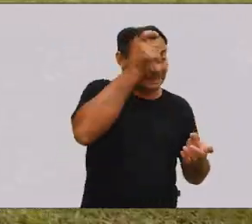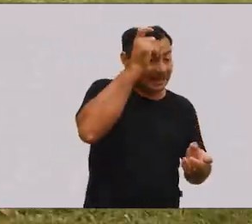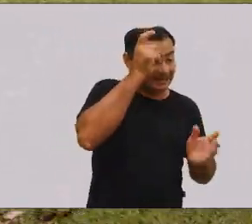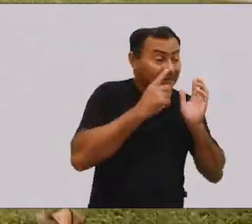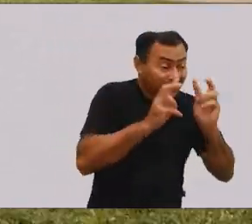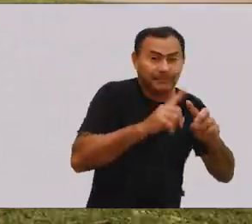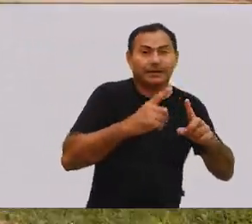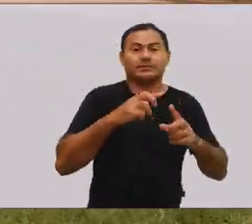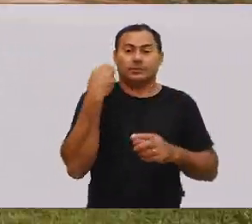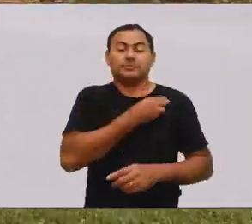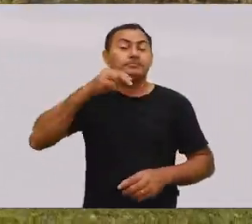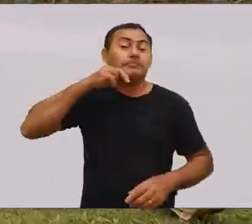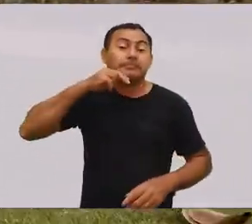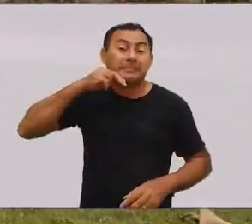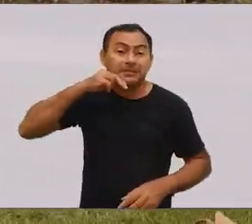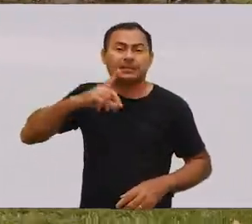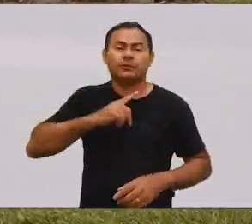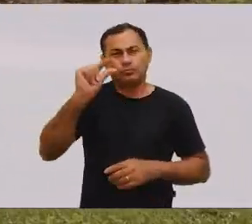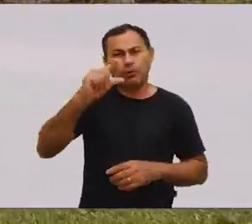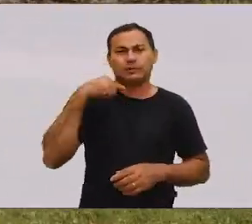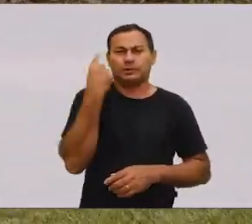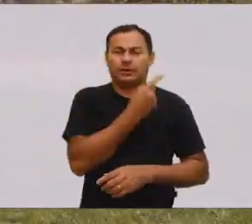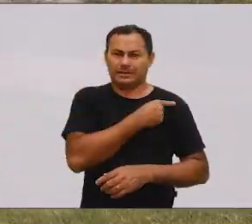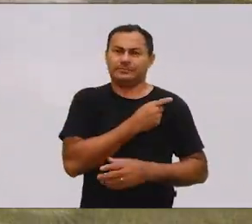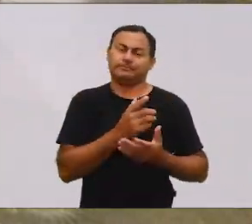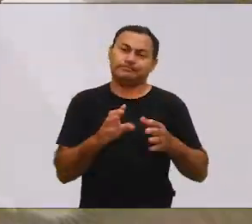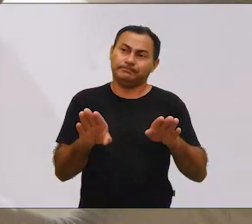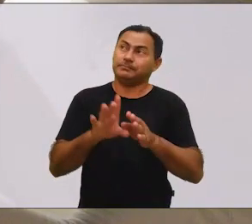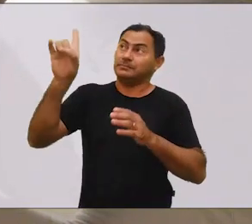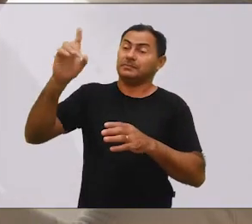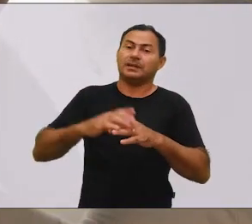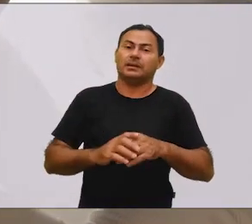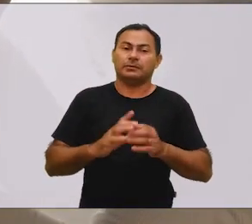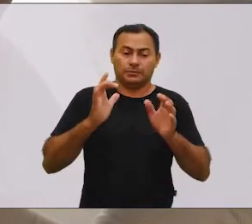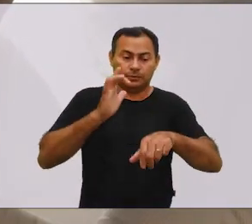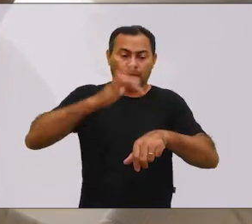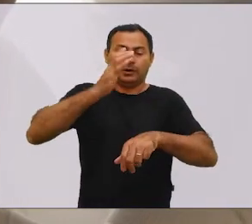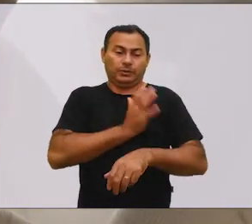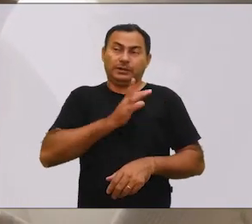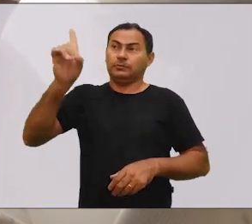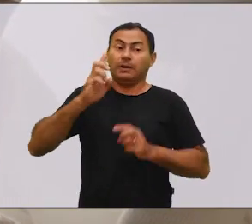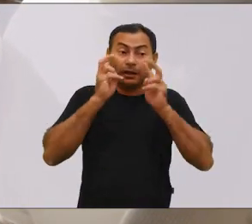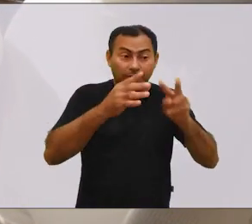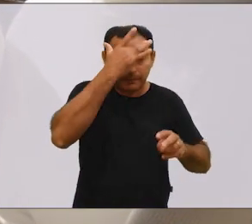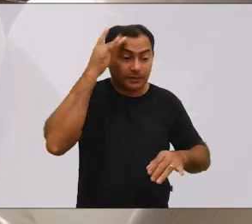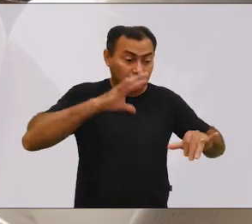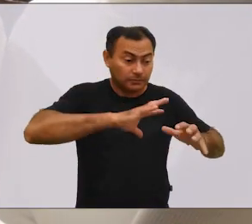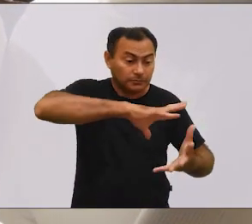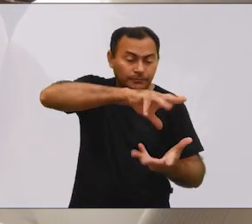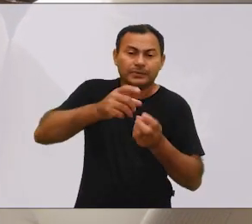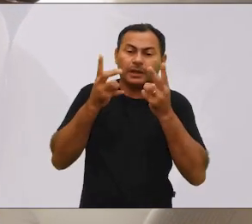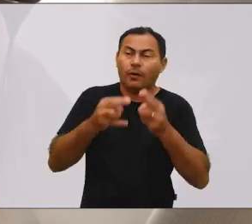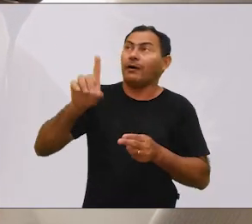é emocionante ver que nossos netos têm um pouquinho de nós neles. Também toca no coração de Deus quando Ele vê seres humanos na terra